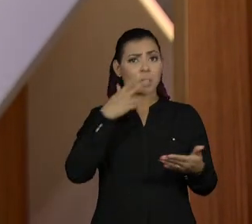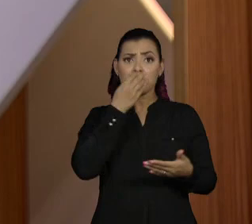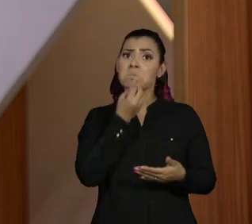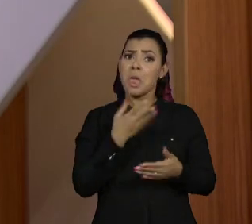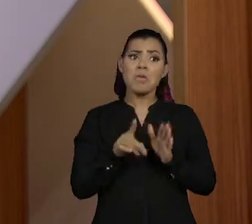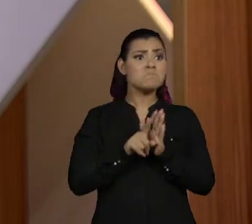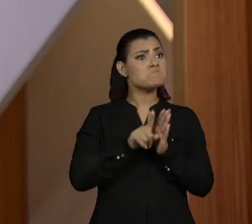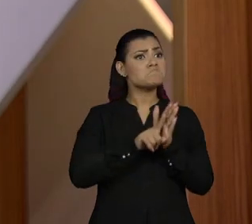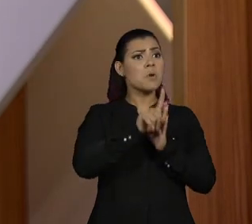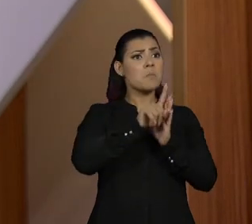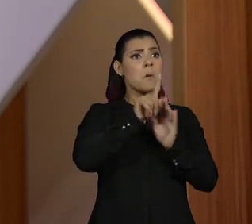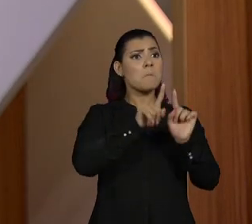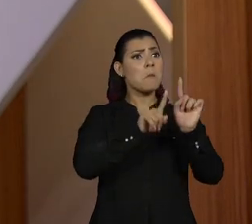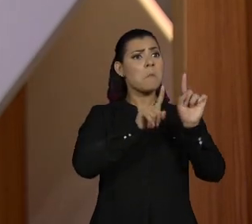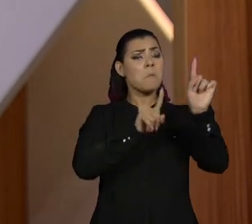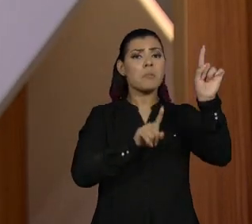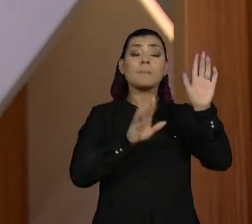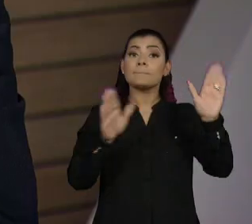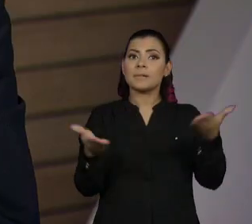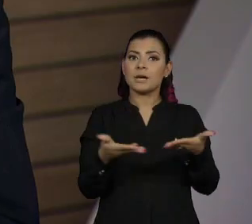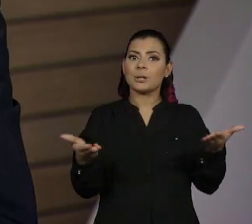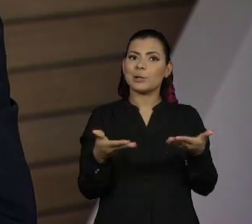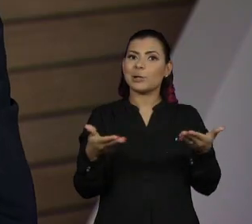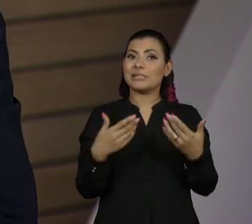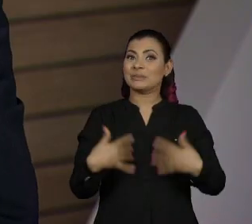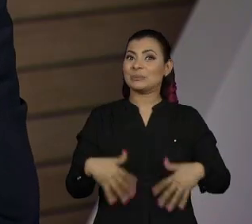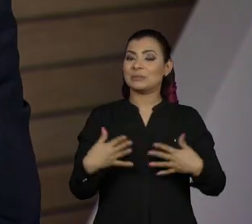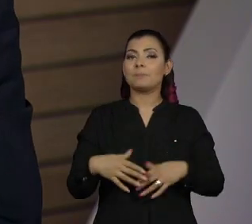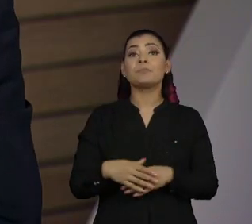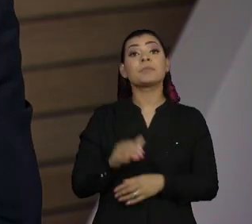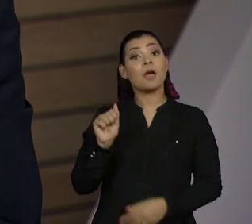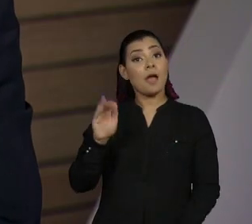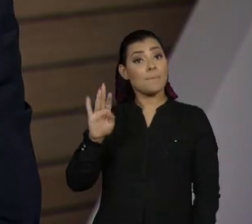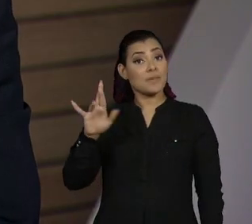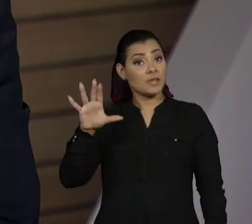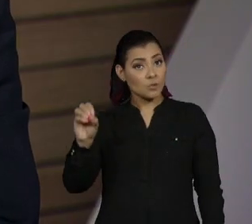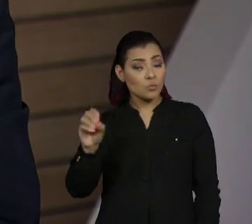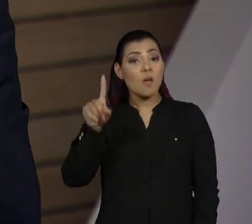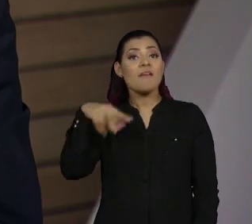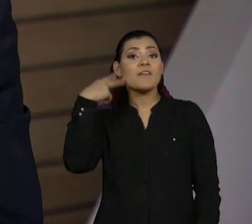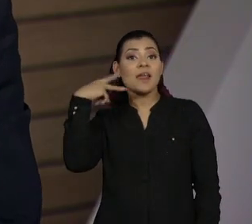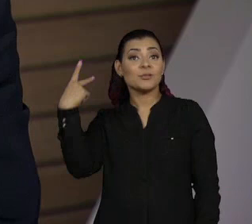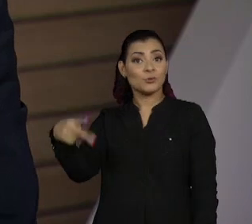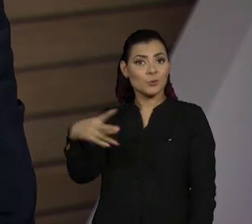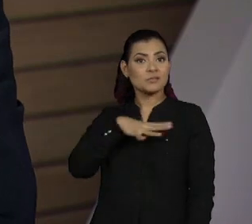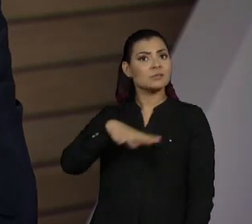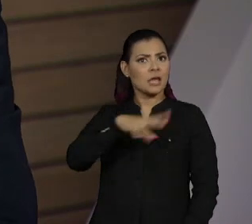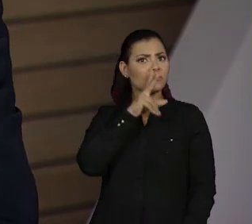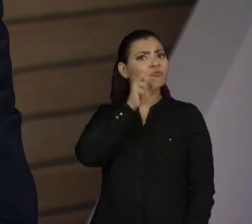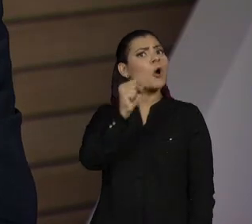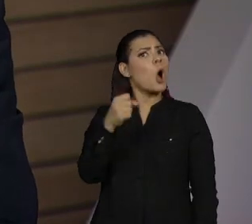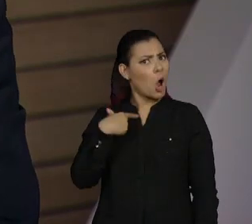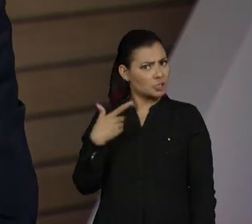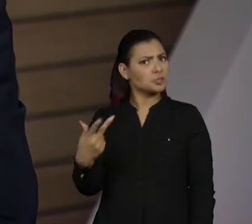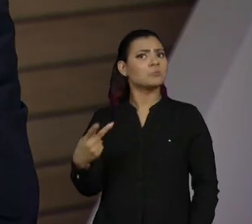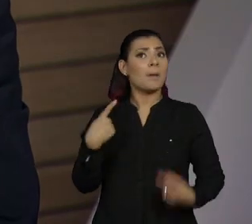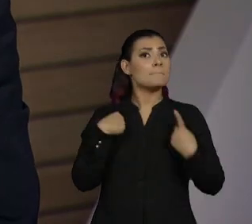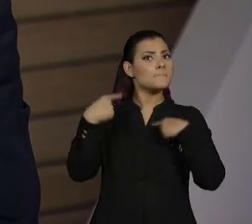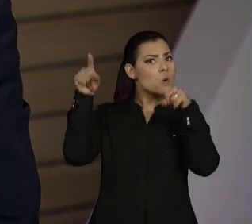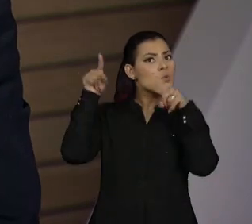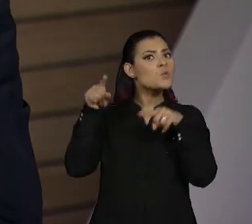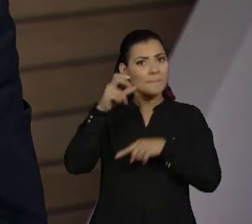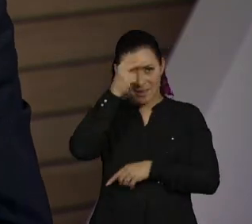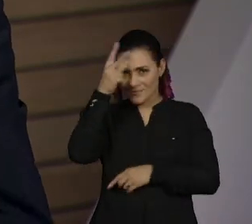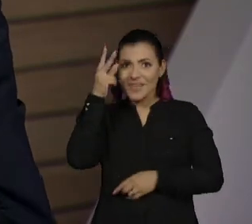pesquisas, mas a situação vem apertando, né? Esse segundo colocado, o Abílio, é um vereador da cidade, faz uma oposição muito forte ao prefeito e tem